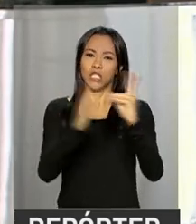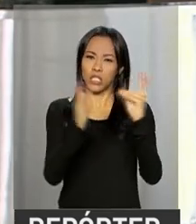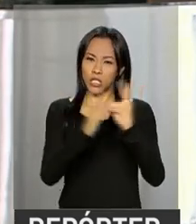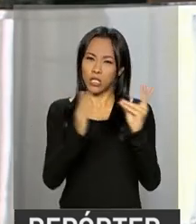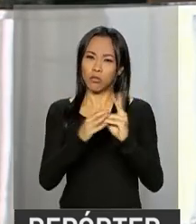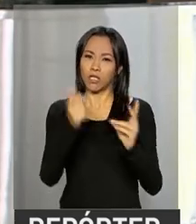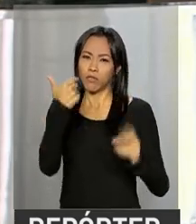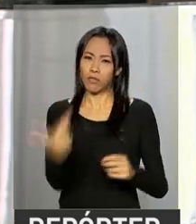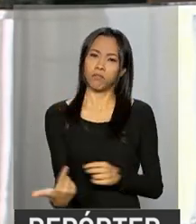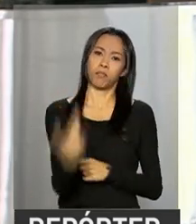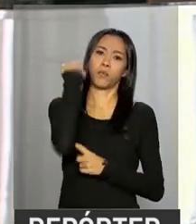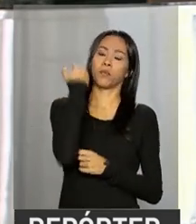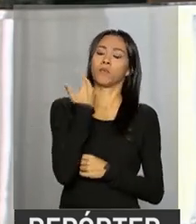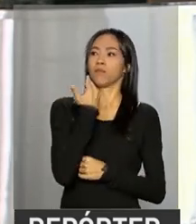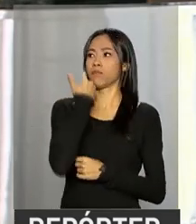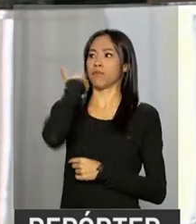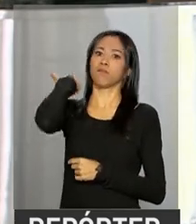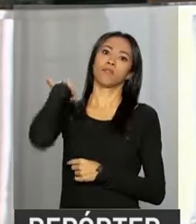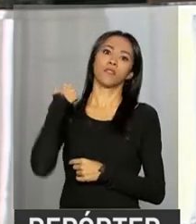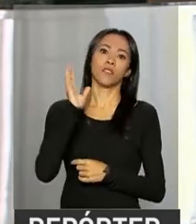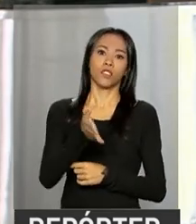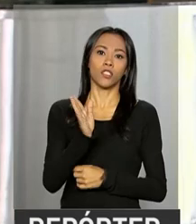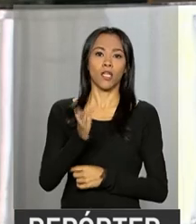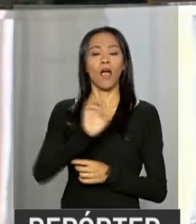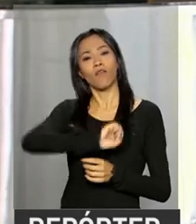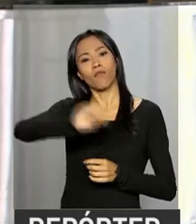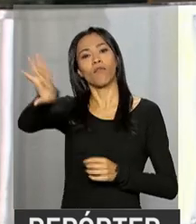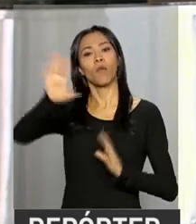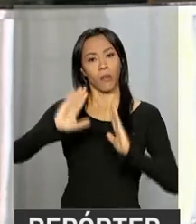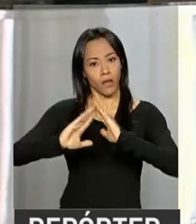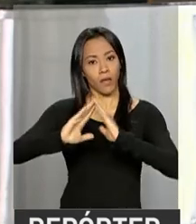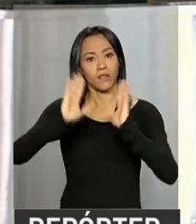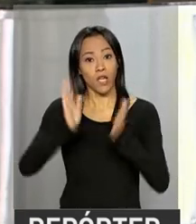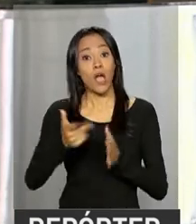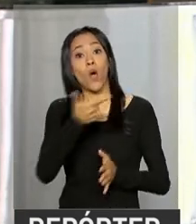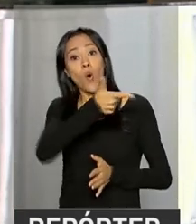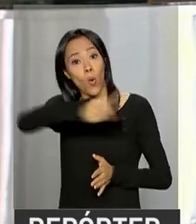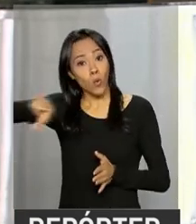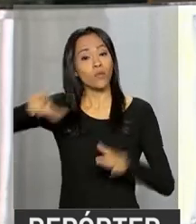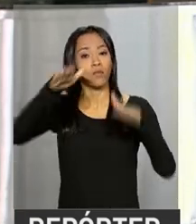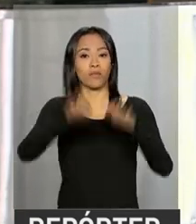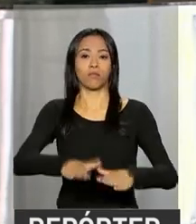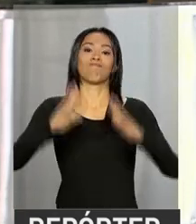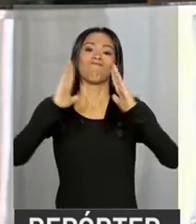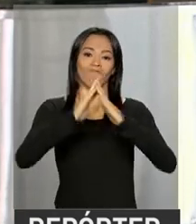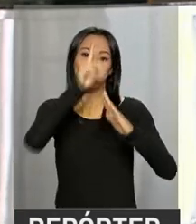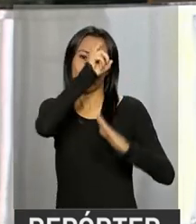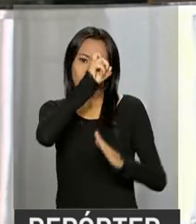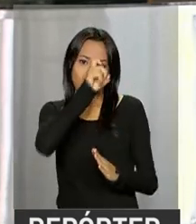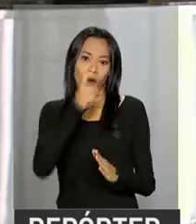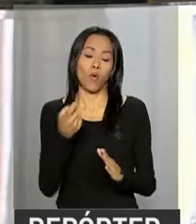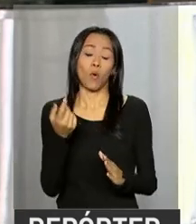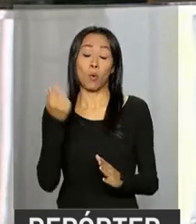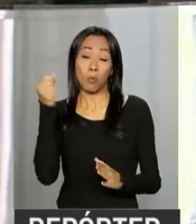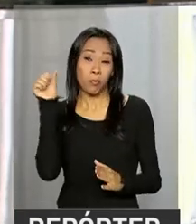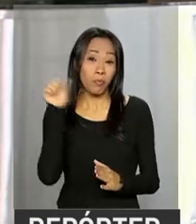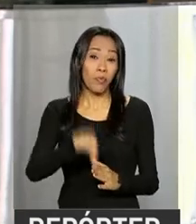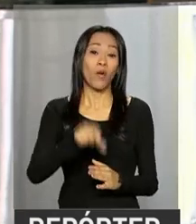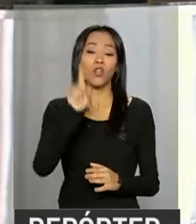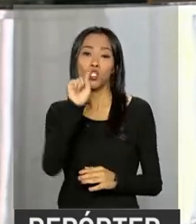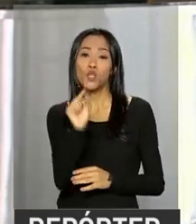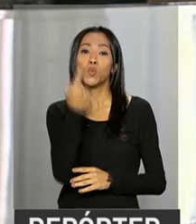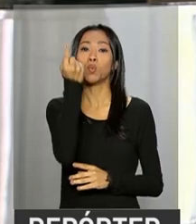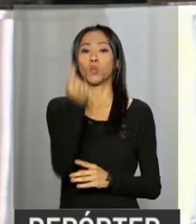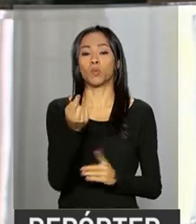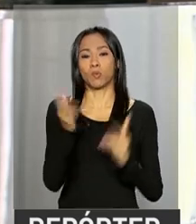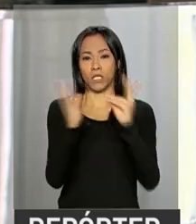tiros de raspão no rosto e já tiveram alta hospitalar mas os demais permanecem internados o caso mais grave seria de uma